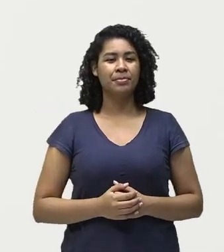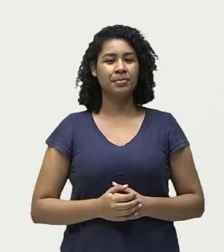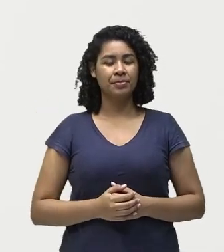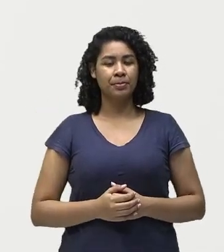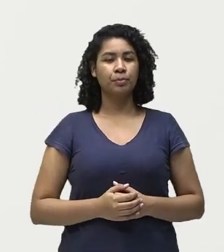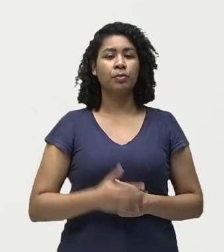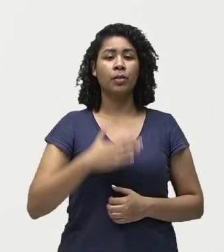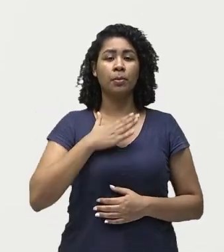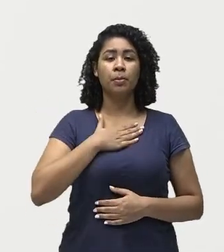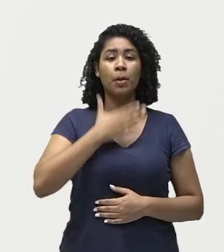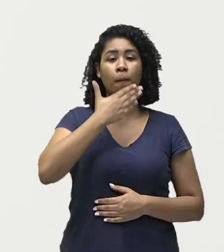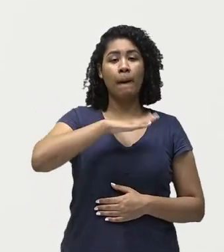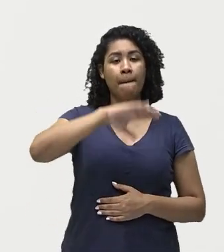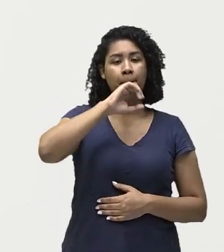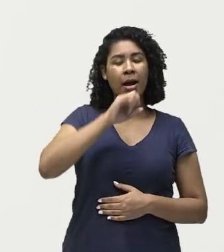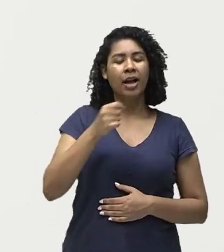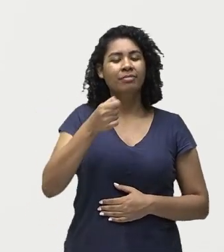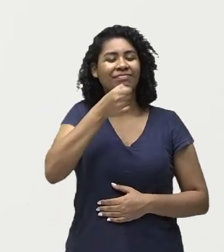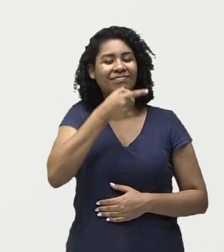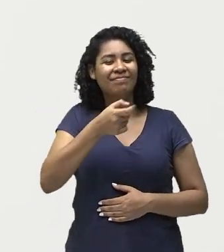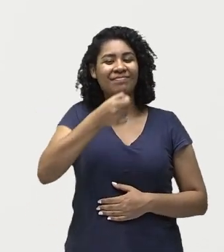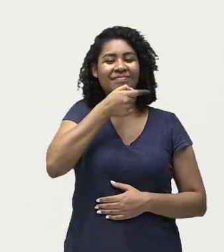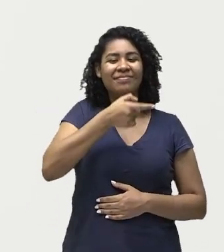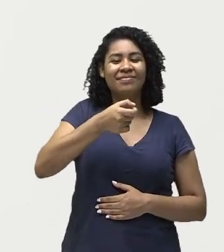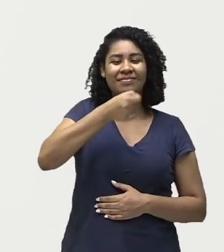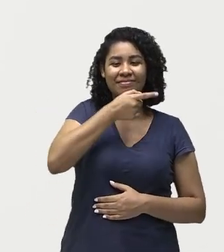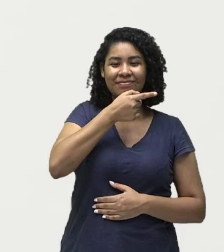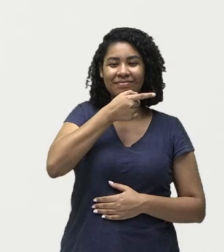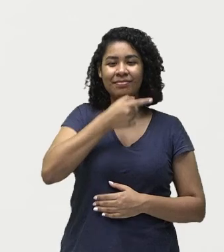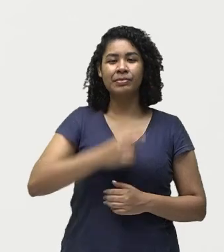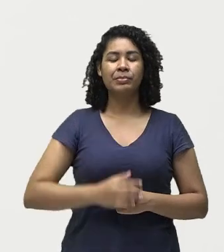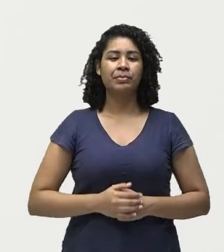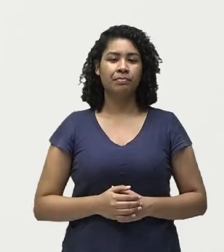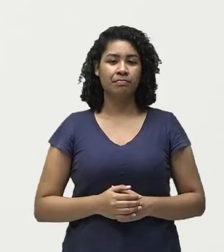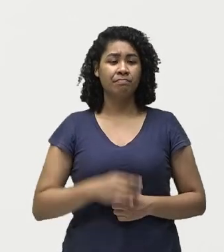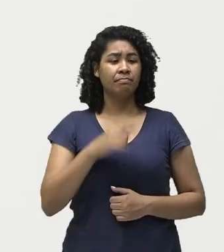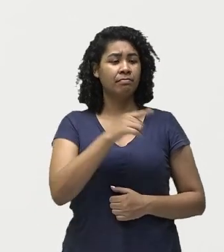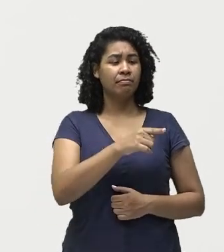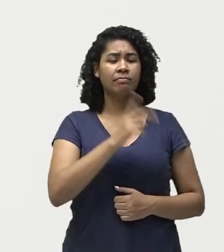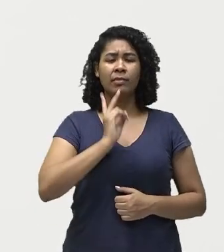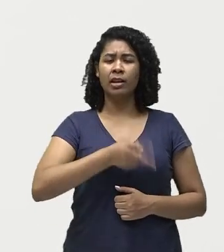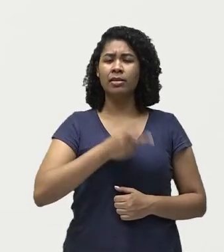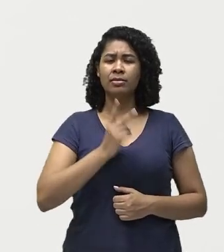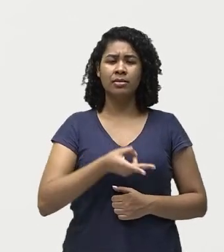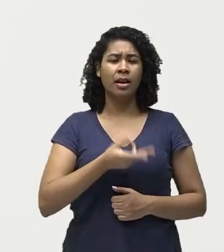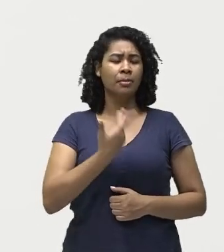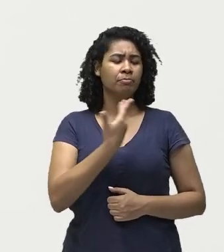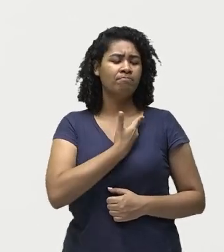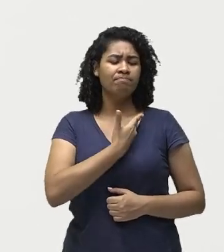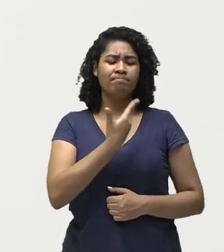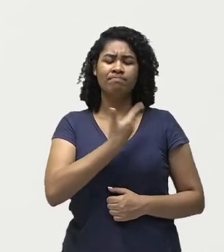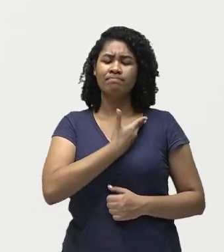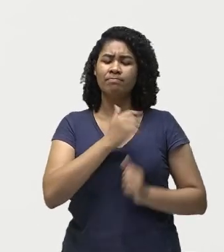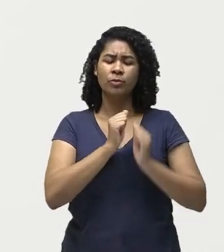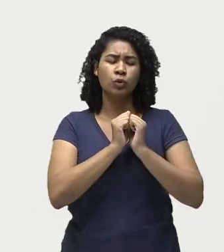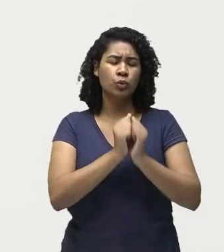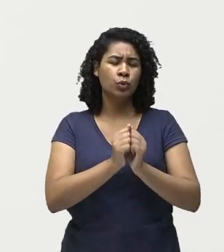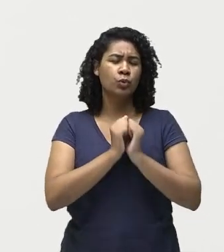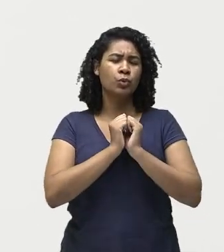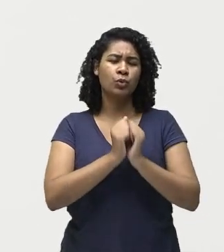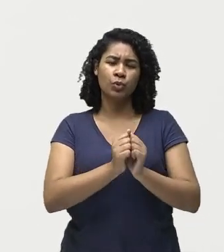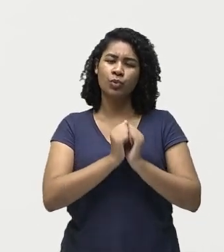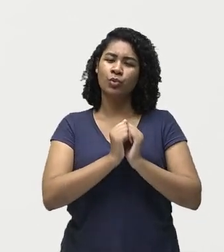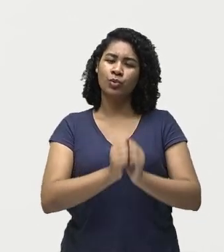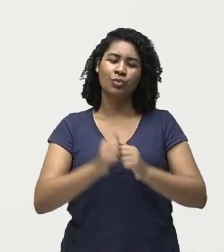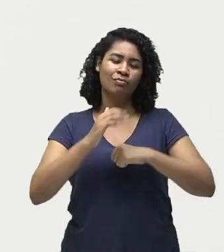é engraçado. He's very friendly, ele é muito amigável. Muito doce, muito simpático.